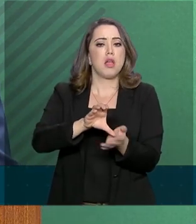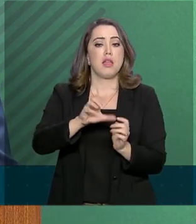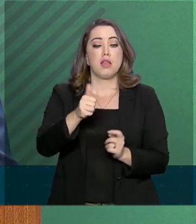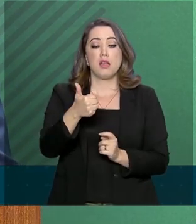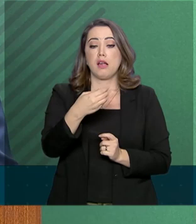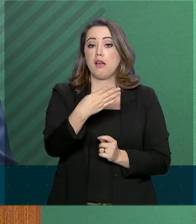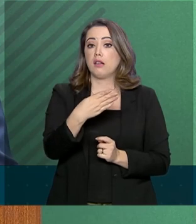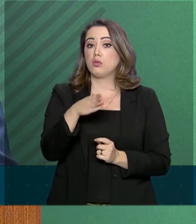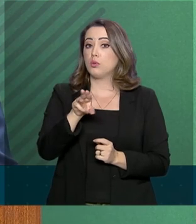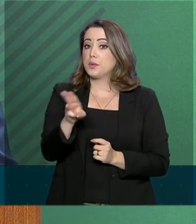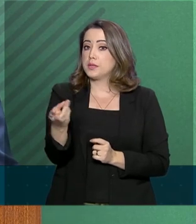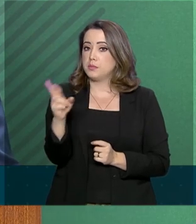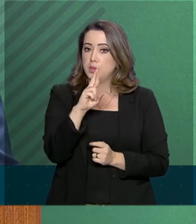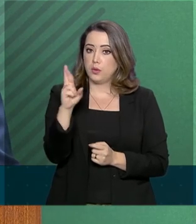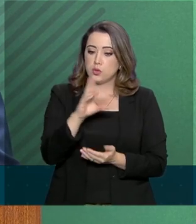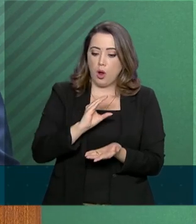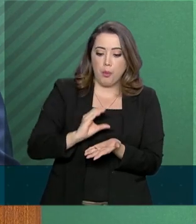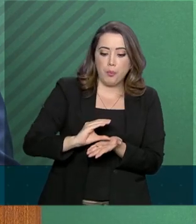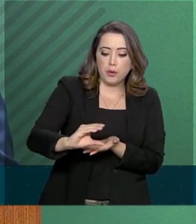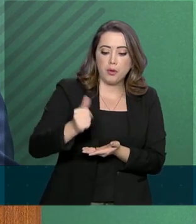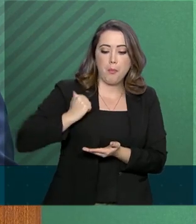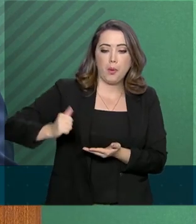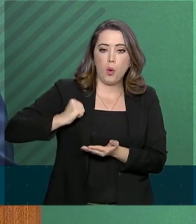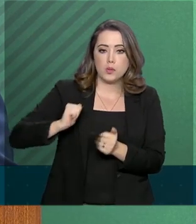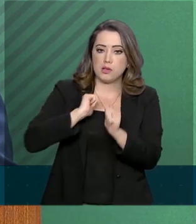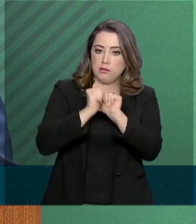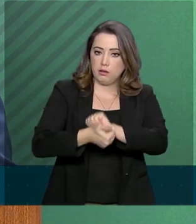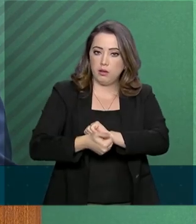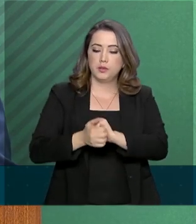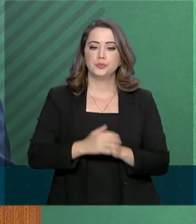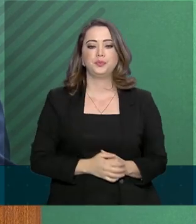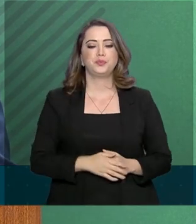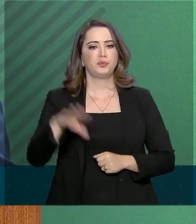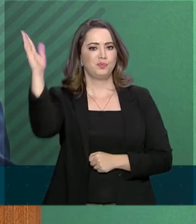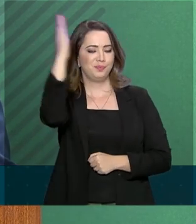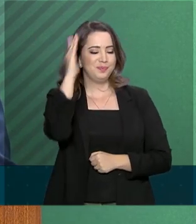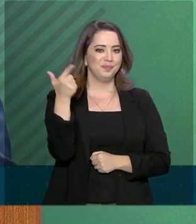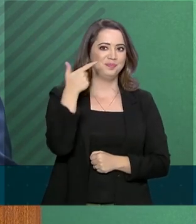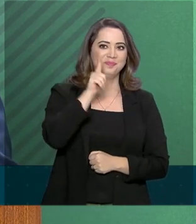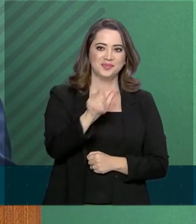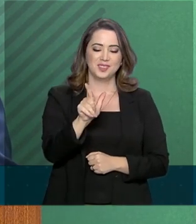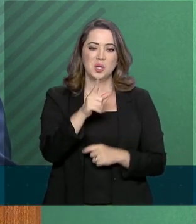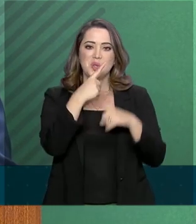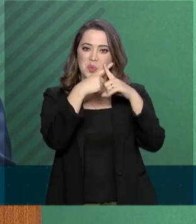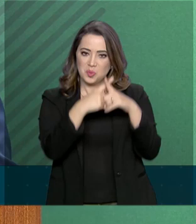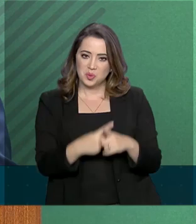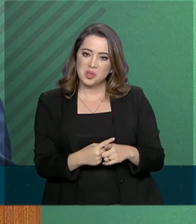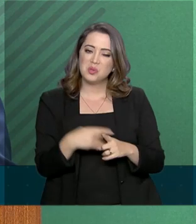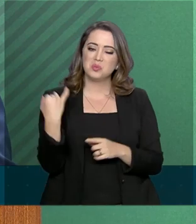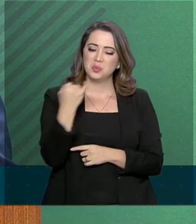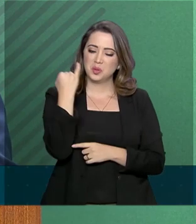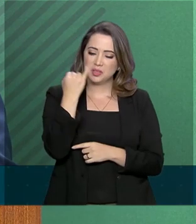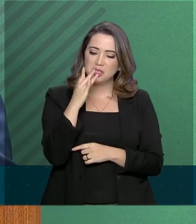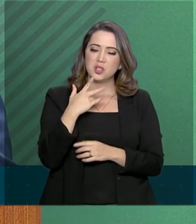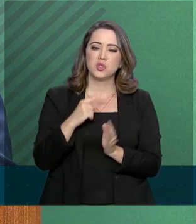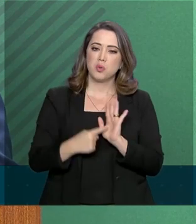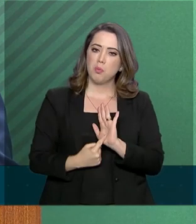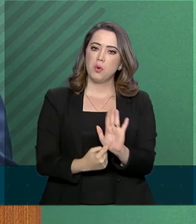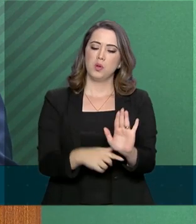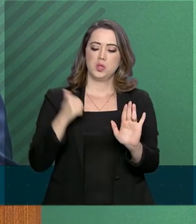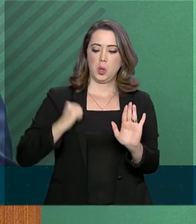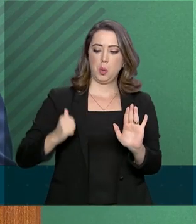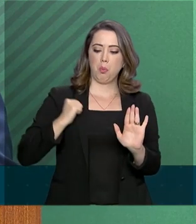reais o resultado alcançado pelo brasil consolida o programa bolsa atleta